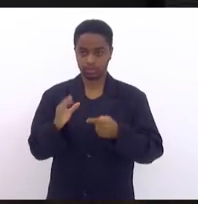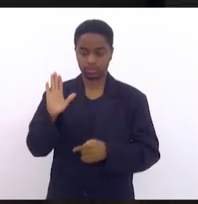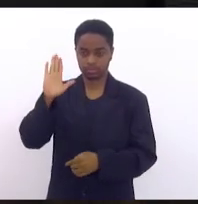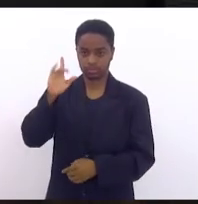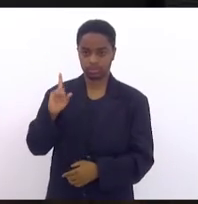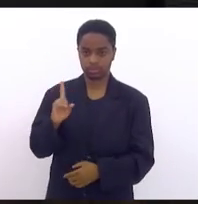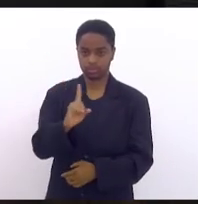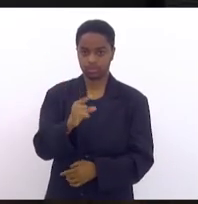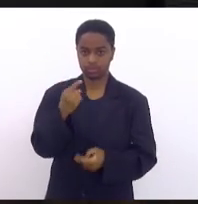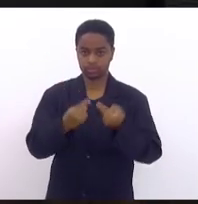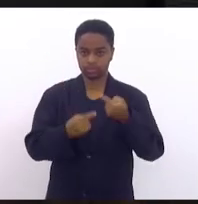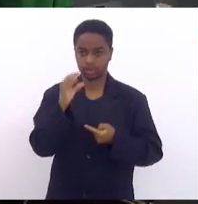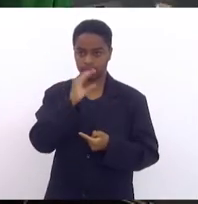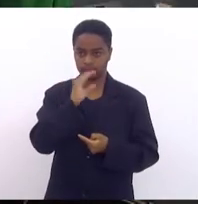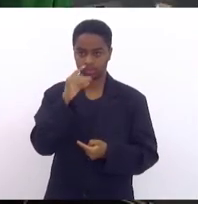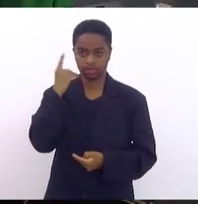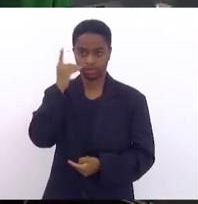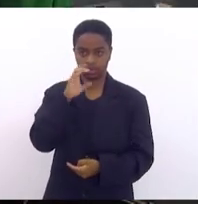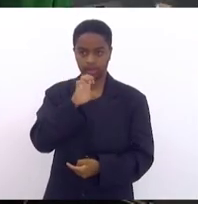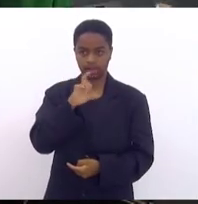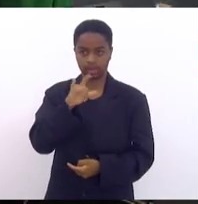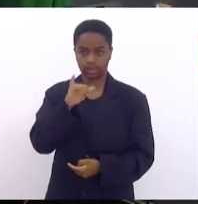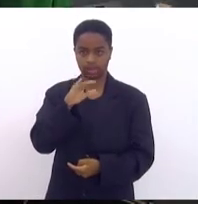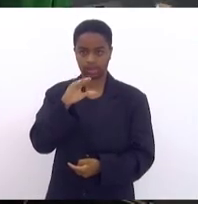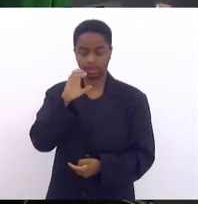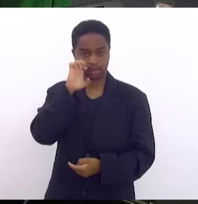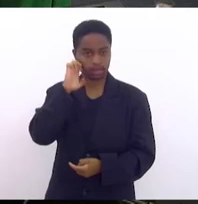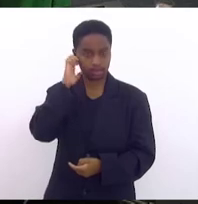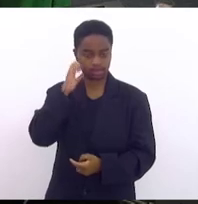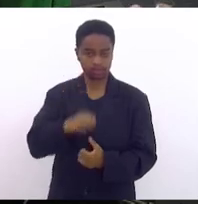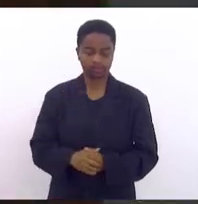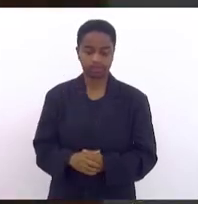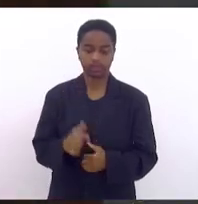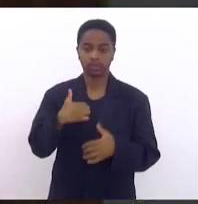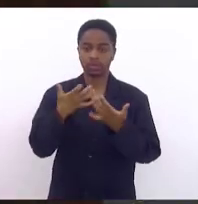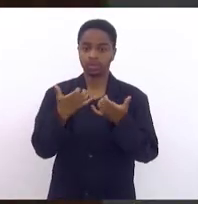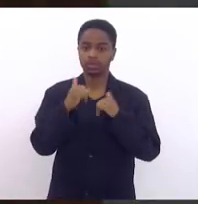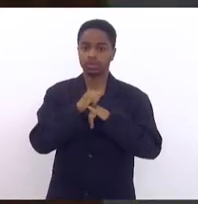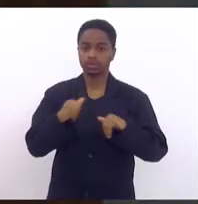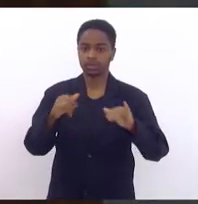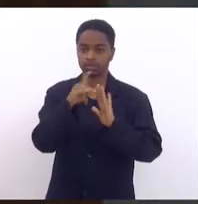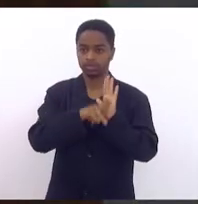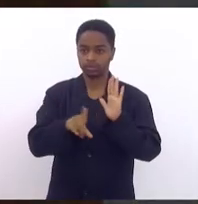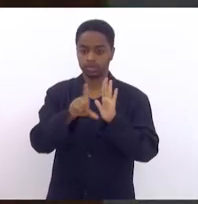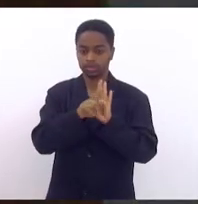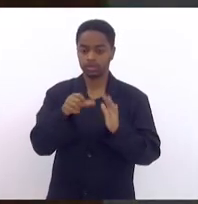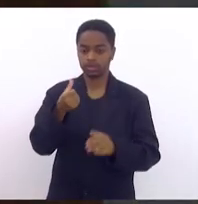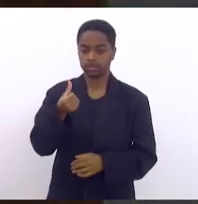discutir, deputada Érica Takimoto. Presidente, queria falar que esse projeto de lei